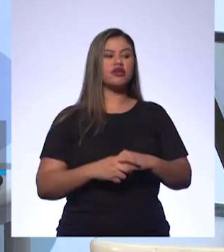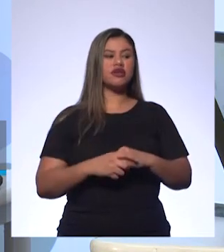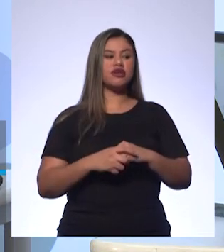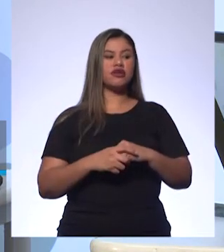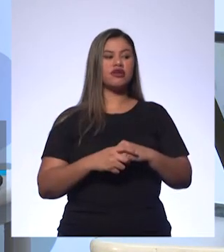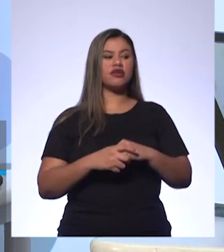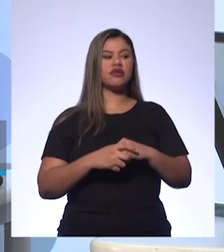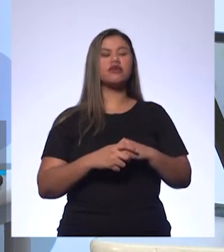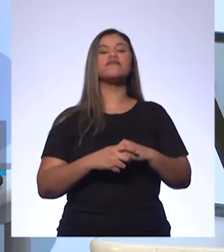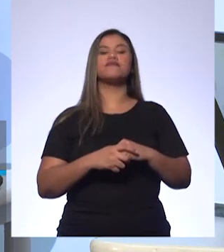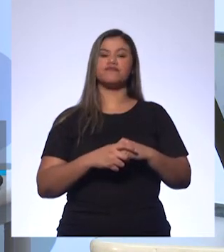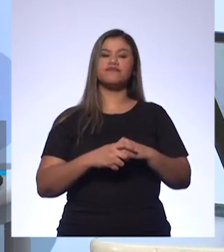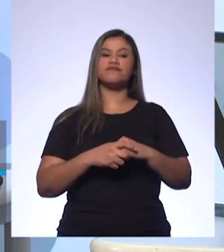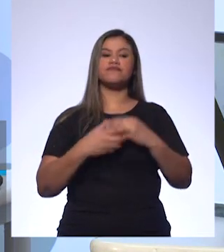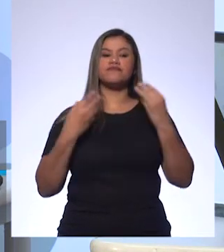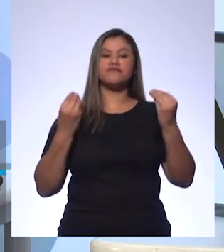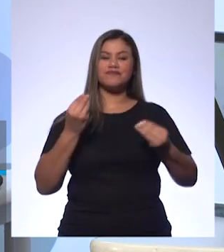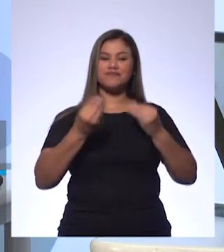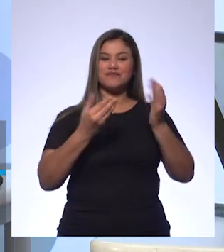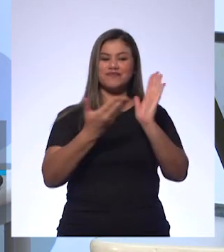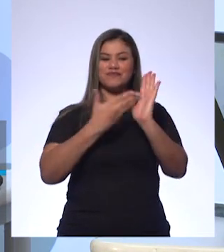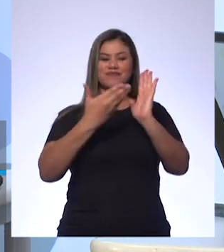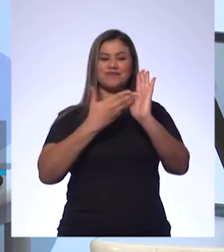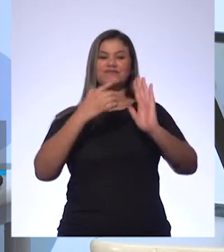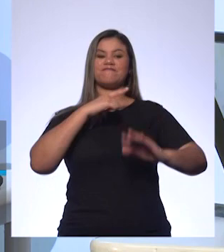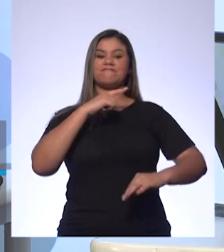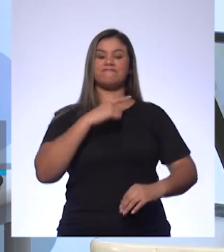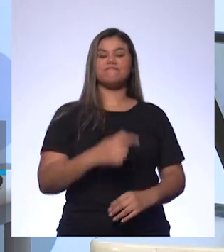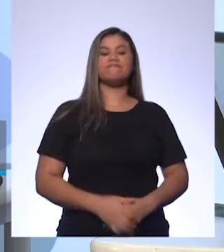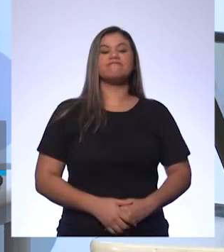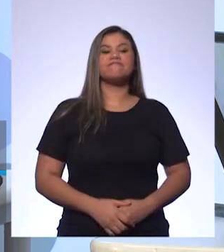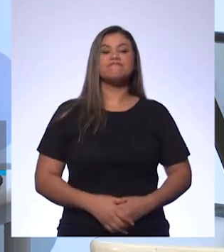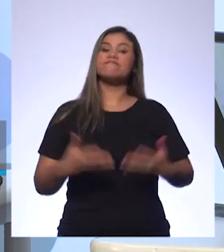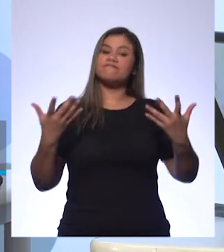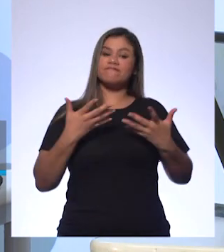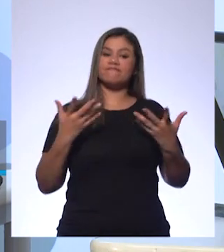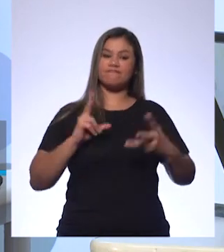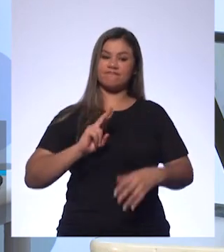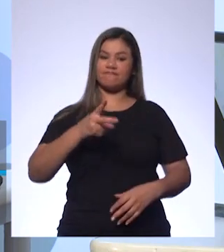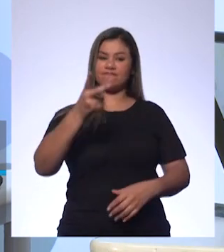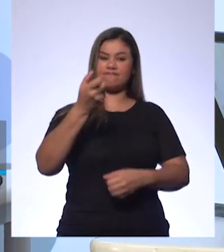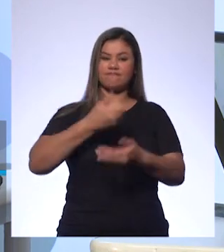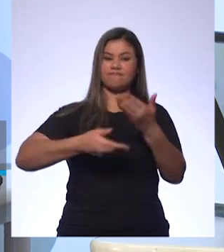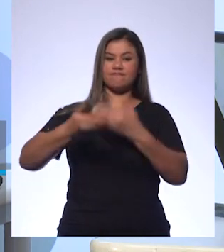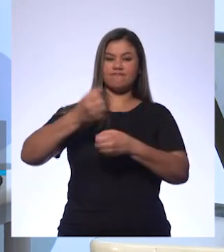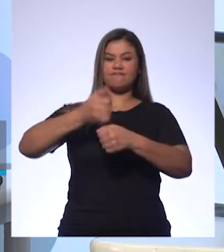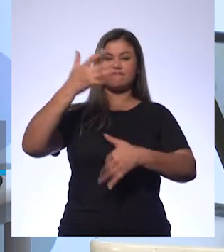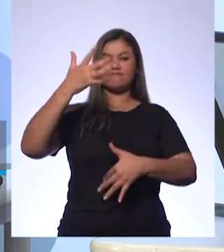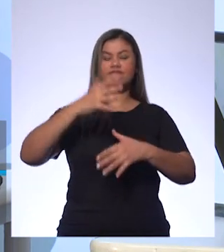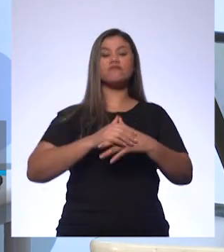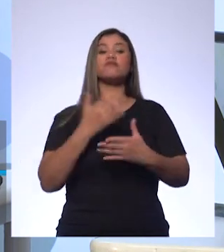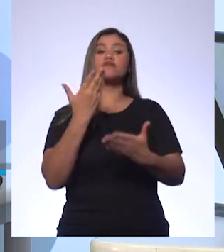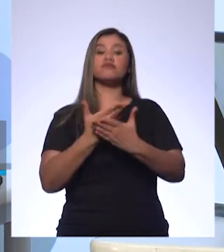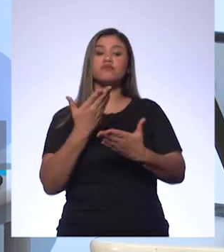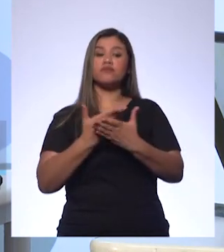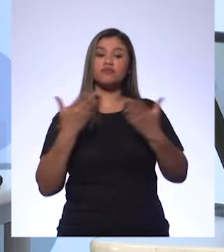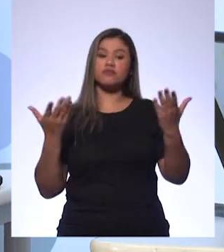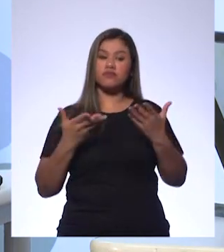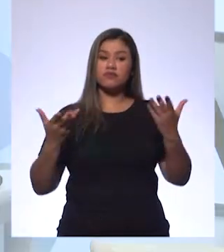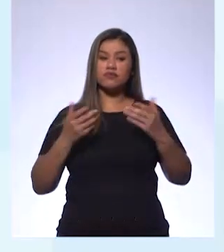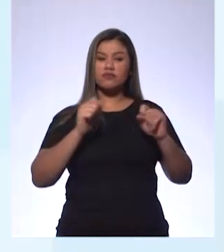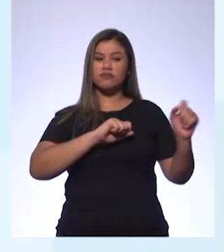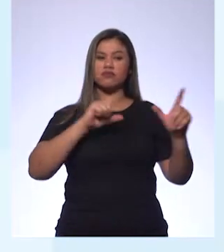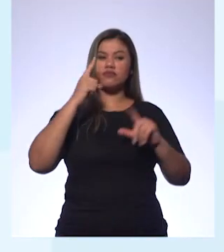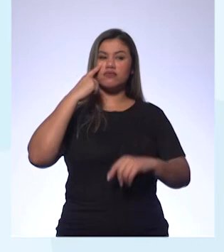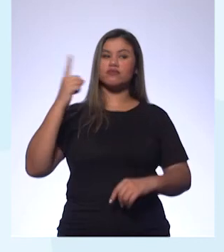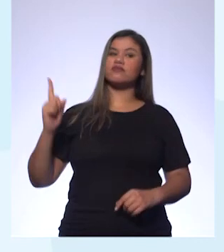retomar, isso está lá no caderno de vocês também. Aí, vamos continuar aqui com a nossa interação. Nesta aula, põe na